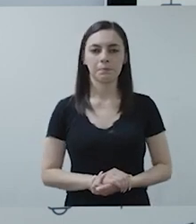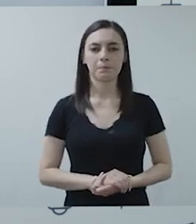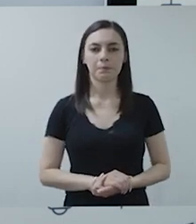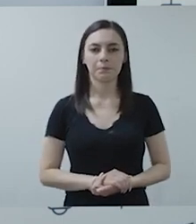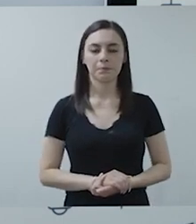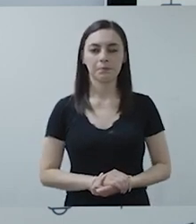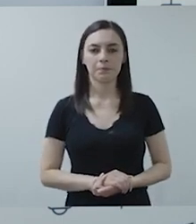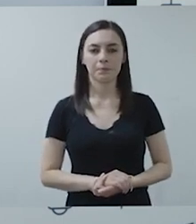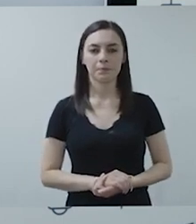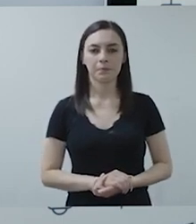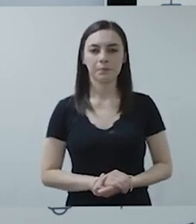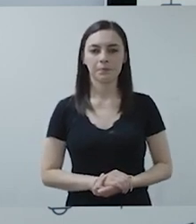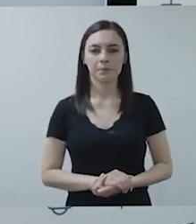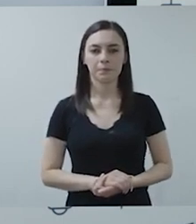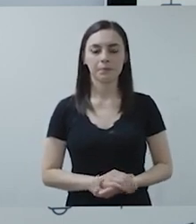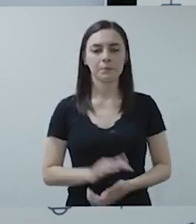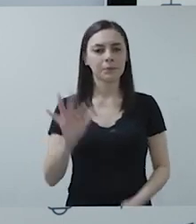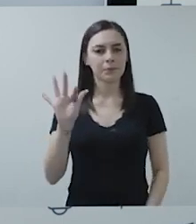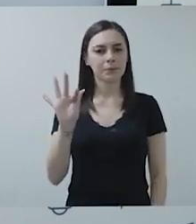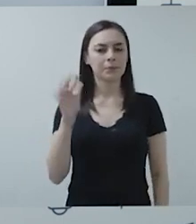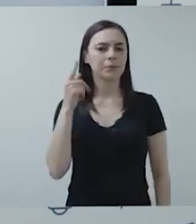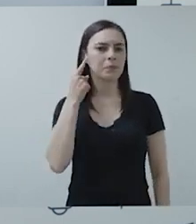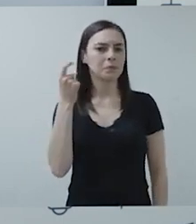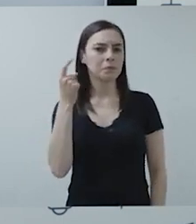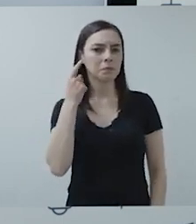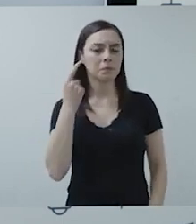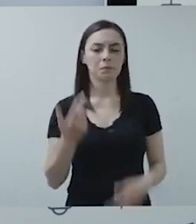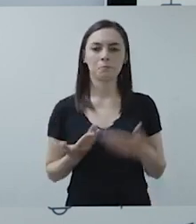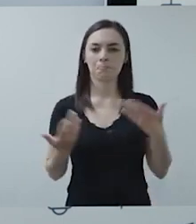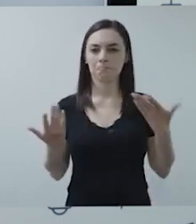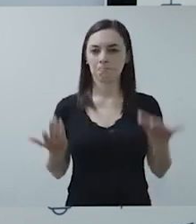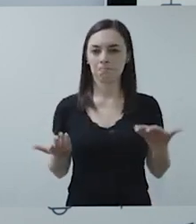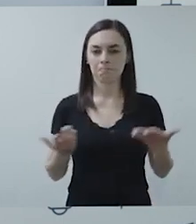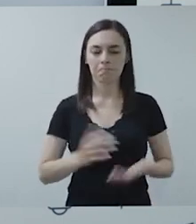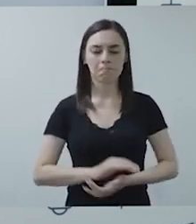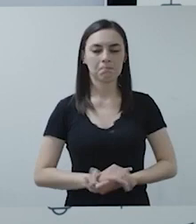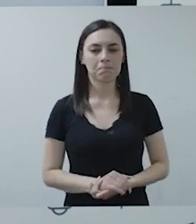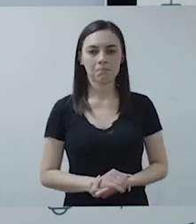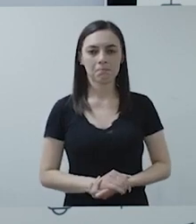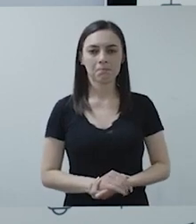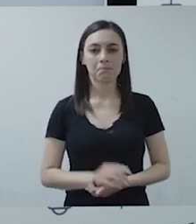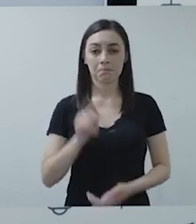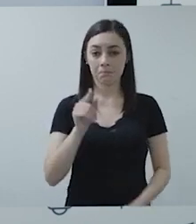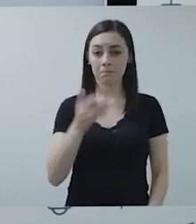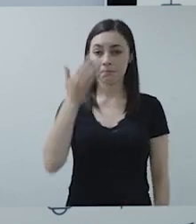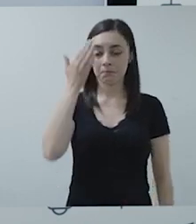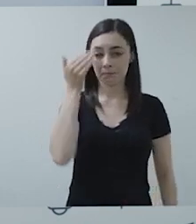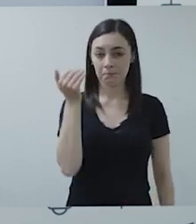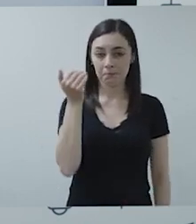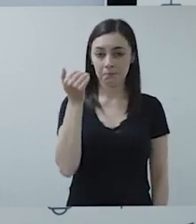falo? Que som é esse? Já sabem?